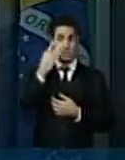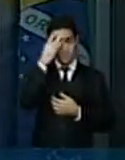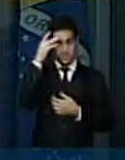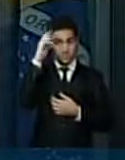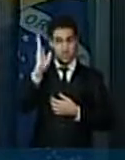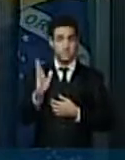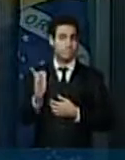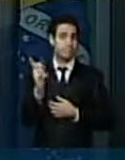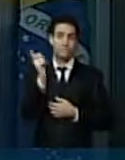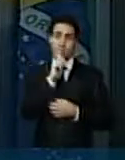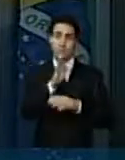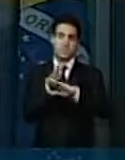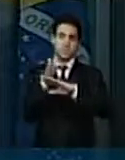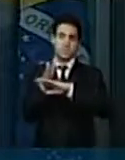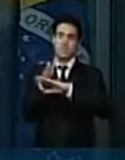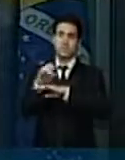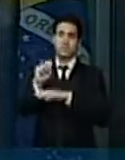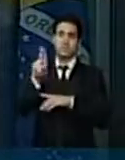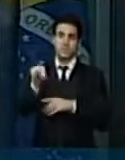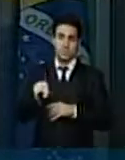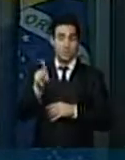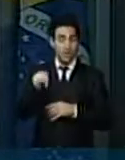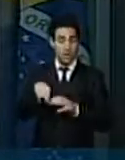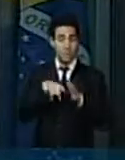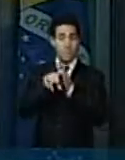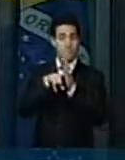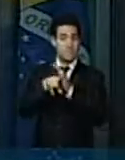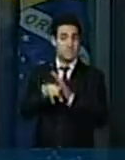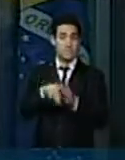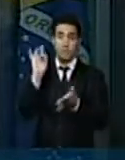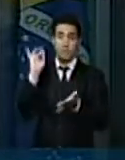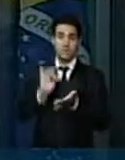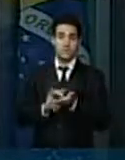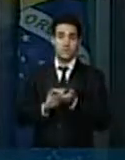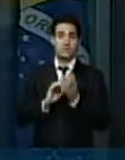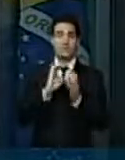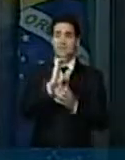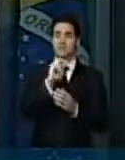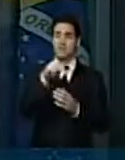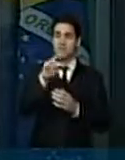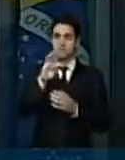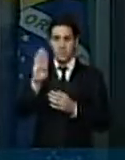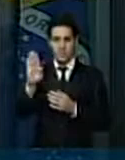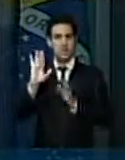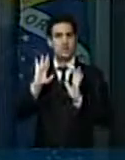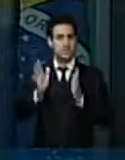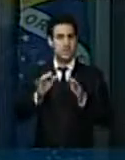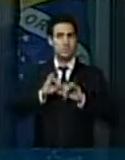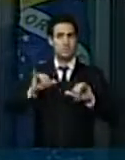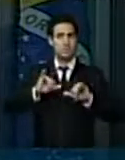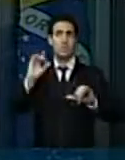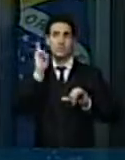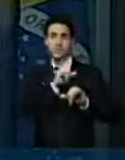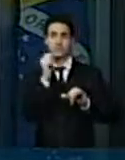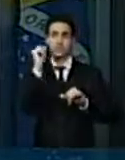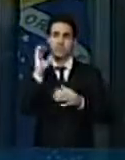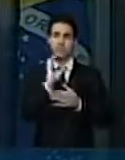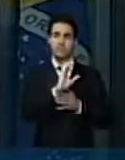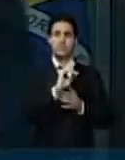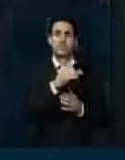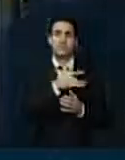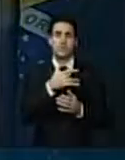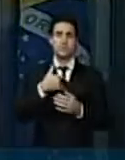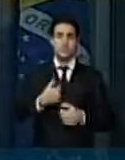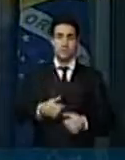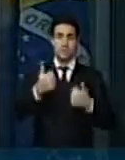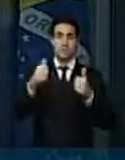acesso ao SUS. Essa pesquisa oficial vem no momento em que a CNBB tem se mobilizado por mais recursos para a saúde, uma saúde de qualidade,